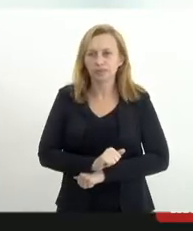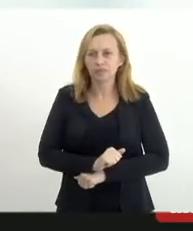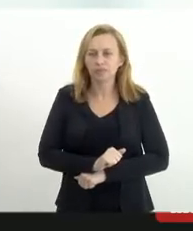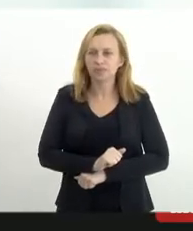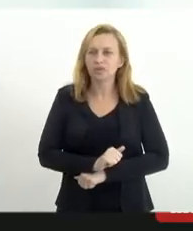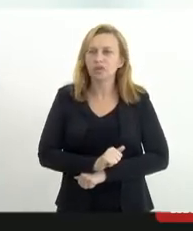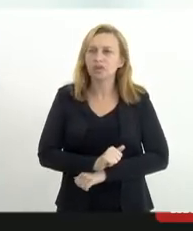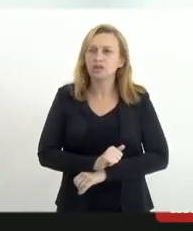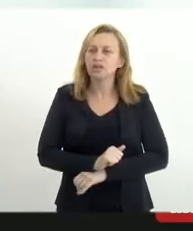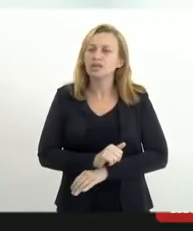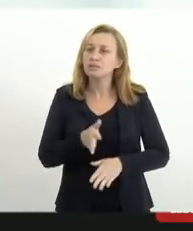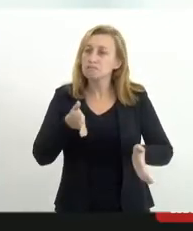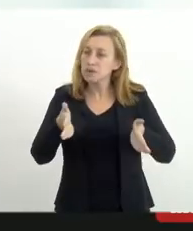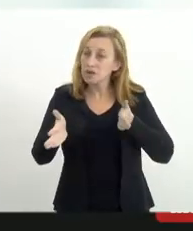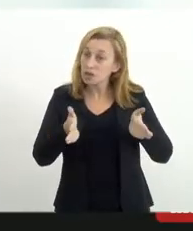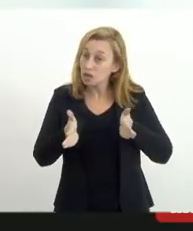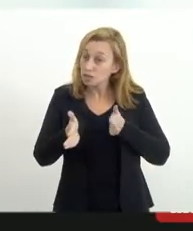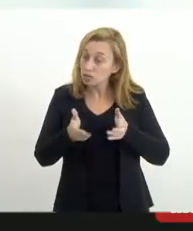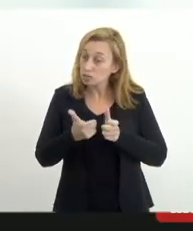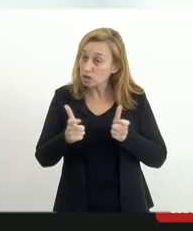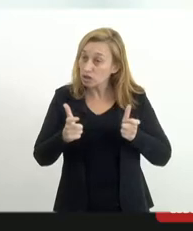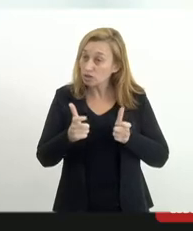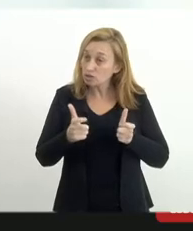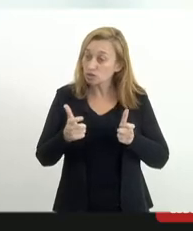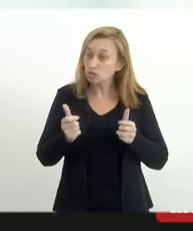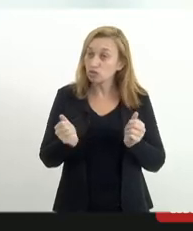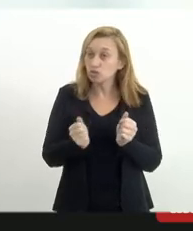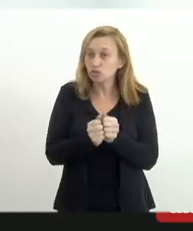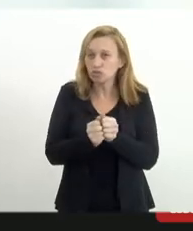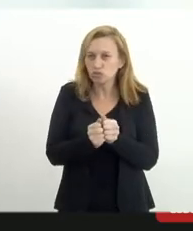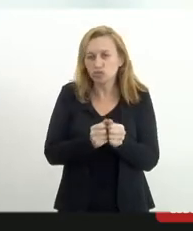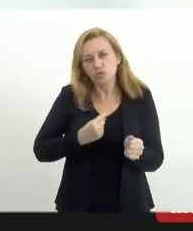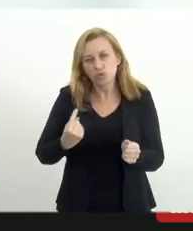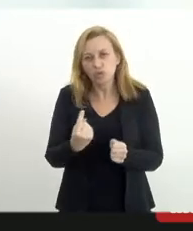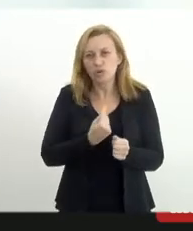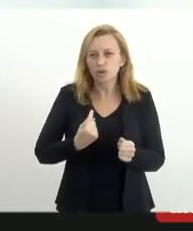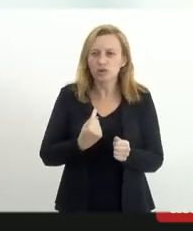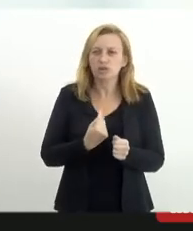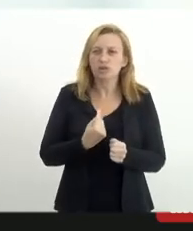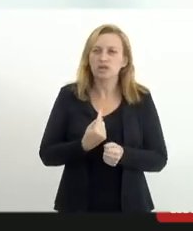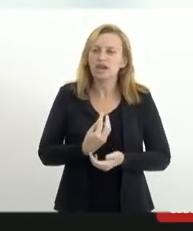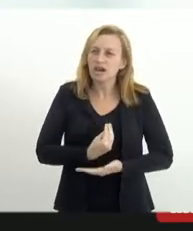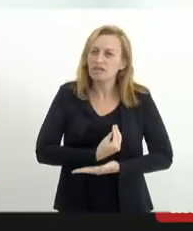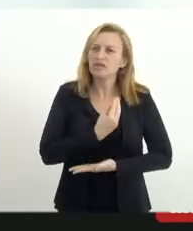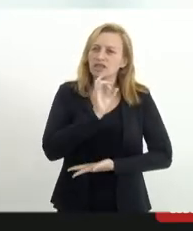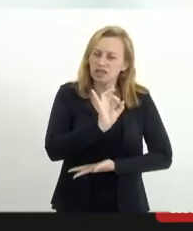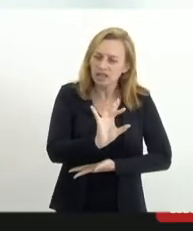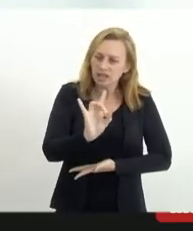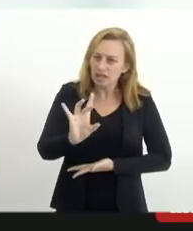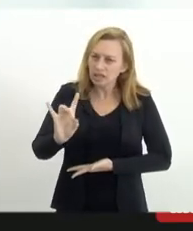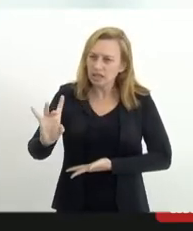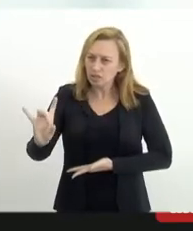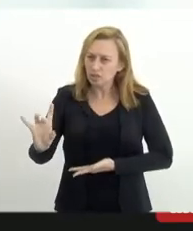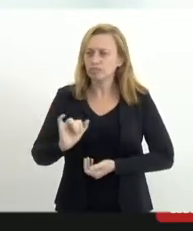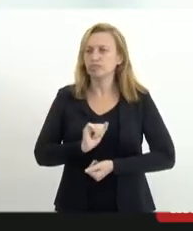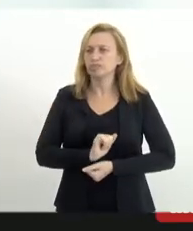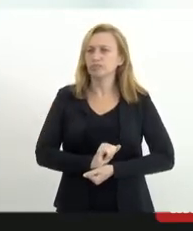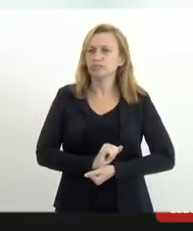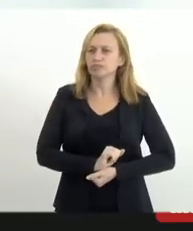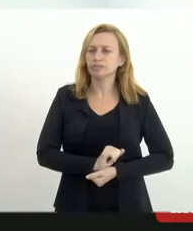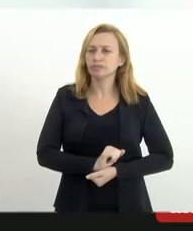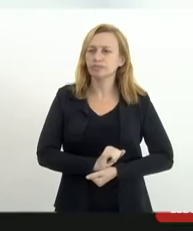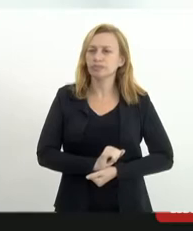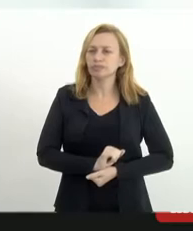nesse longo período que nós estamos juntos a participação efetiva de todos. A